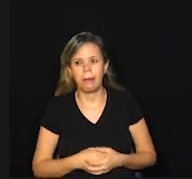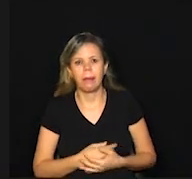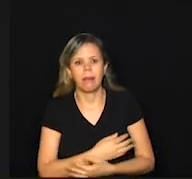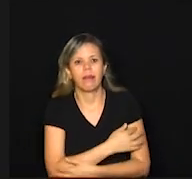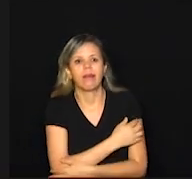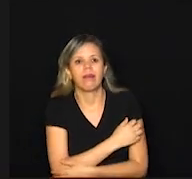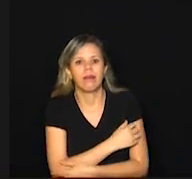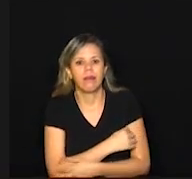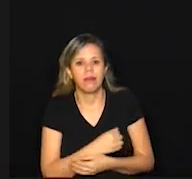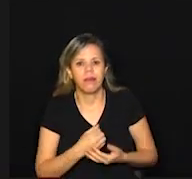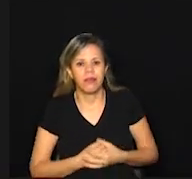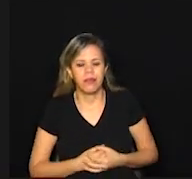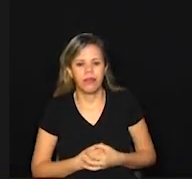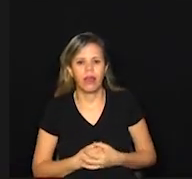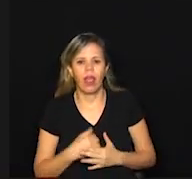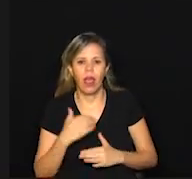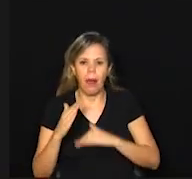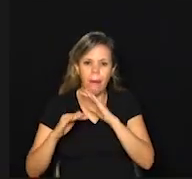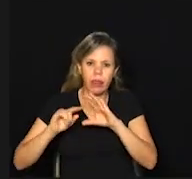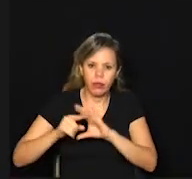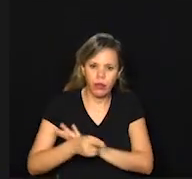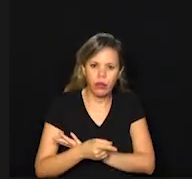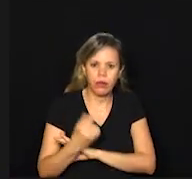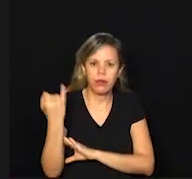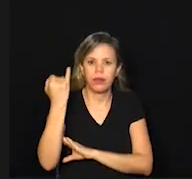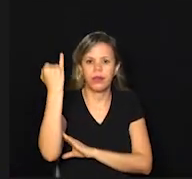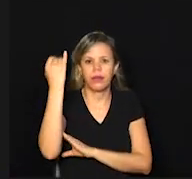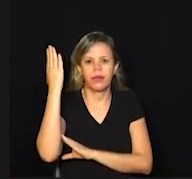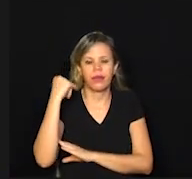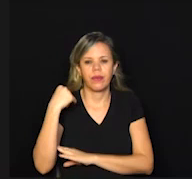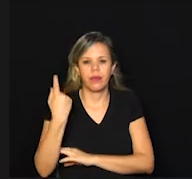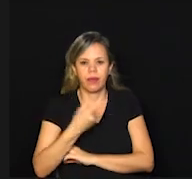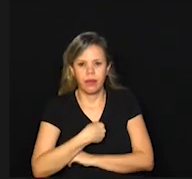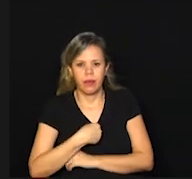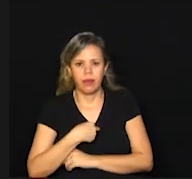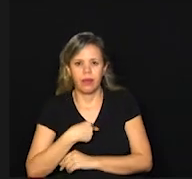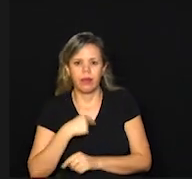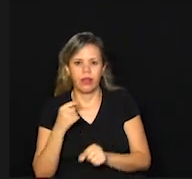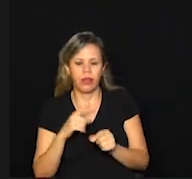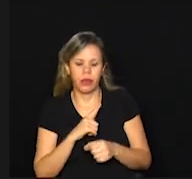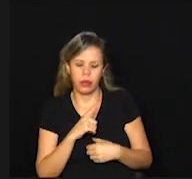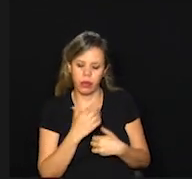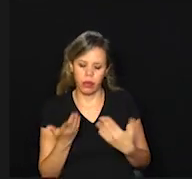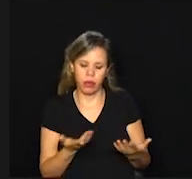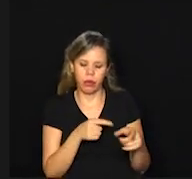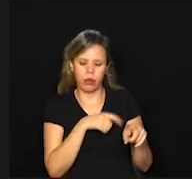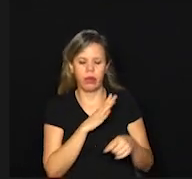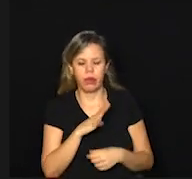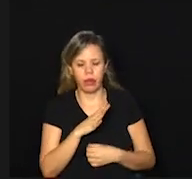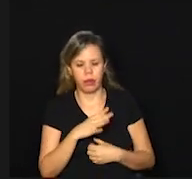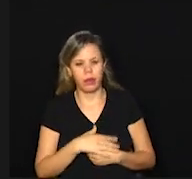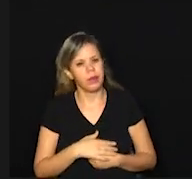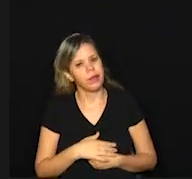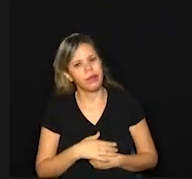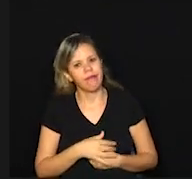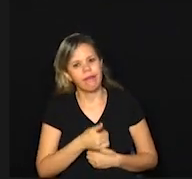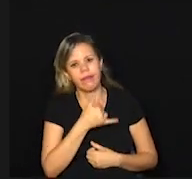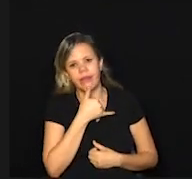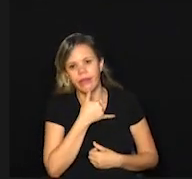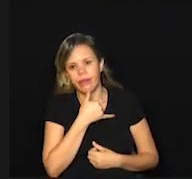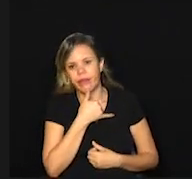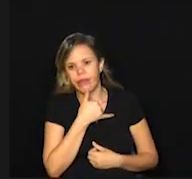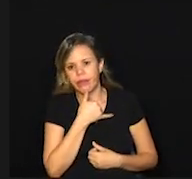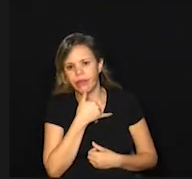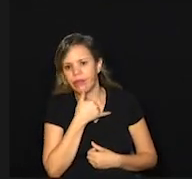então é muito além disso é importante sabermos a importância do que nós temos na nossa cidade Porque infelizmente